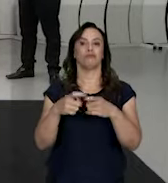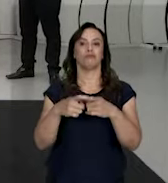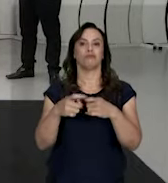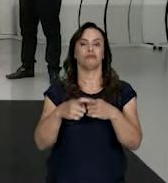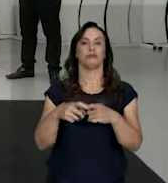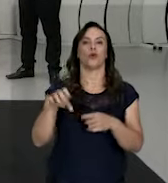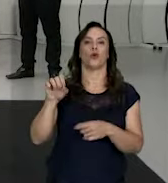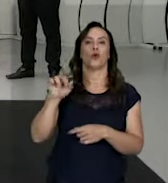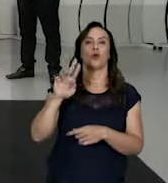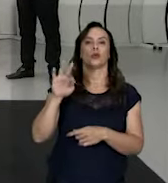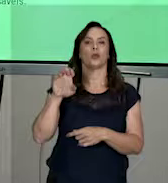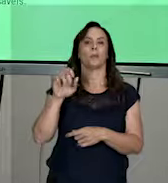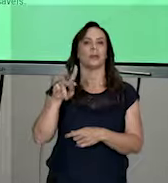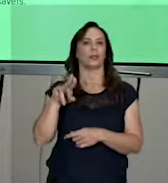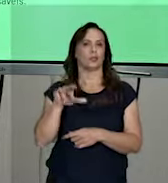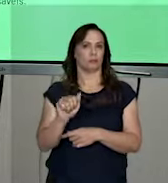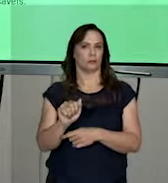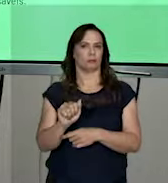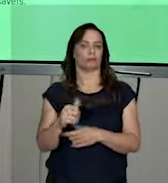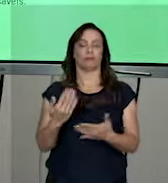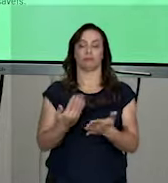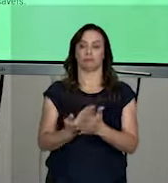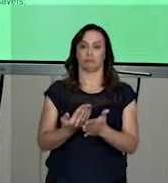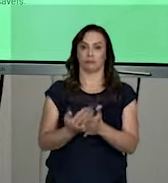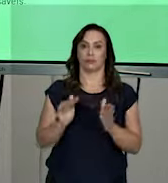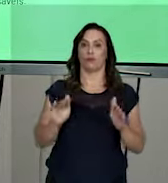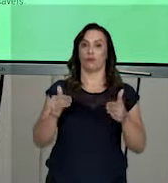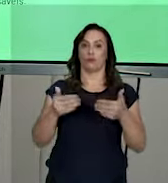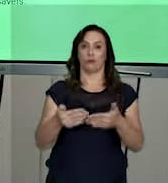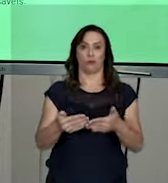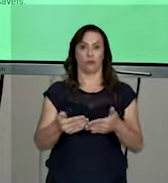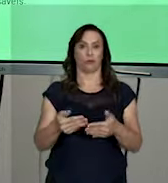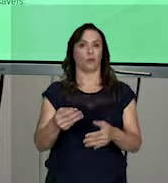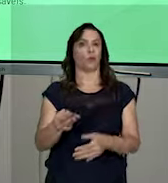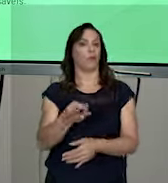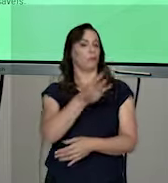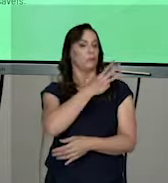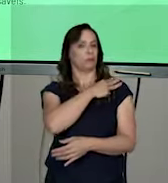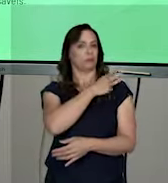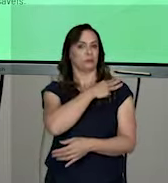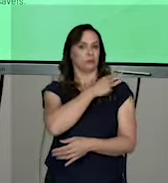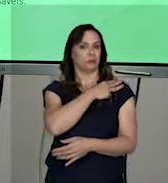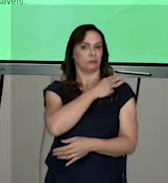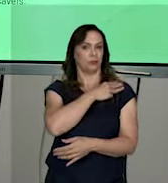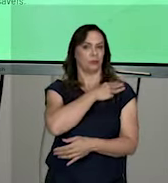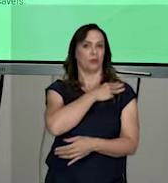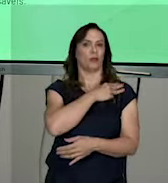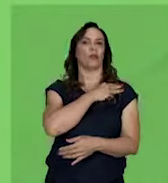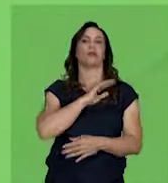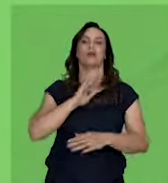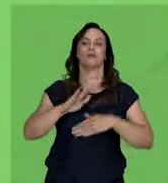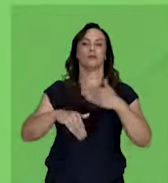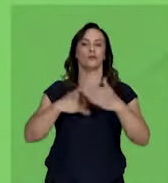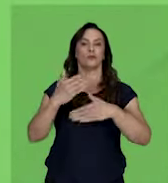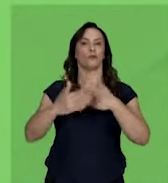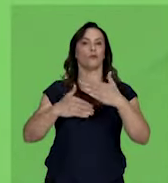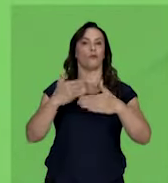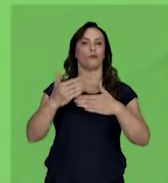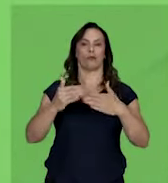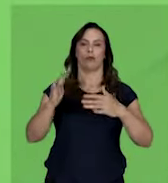ensino médio e ela tem como foco trabalhar as seguintes habilidades. Avaliar